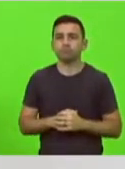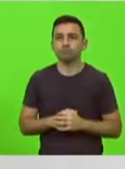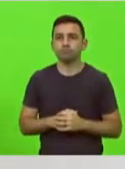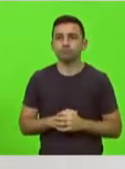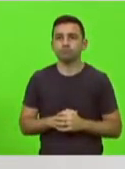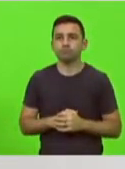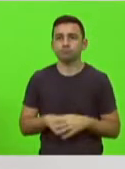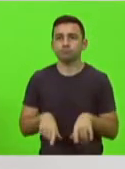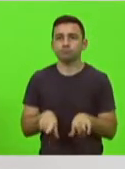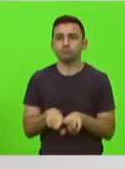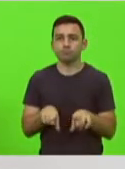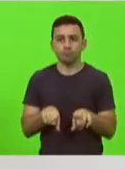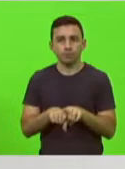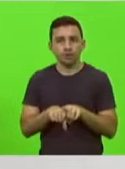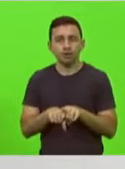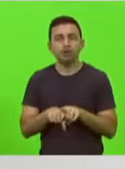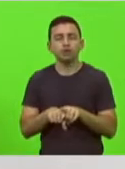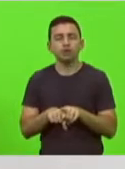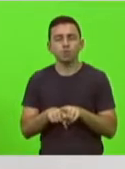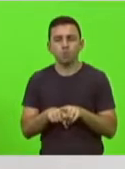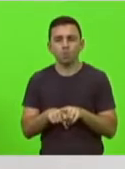e, ao mesmo tempo, também